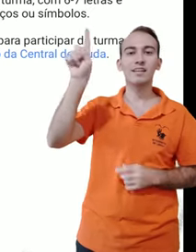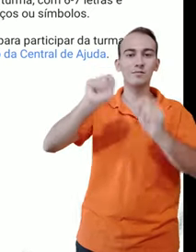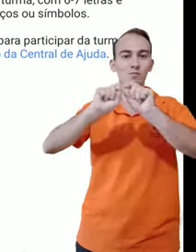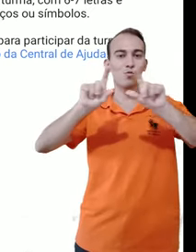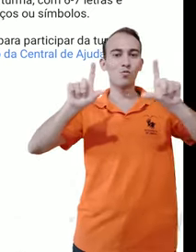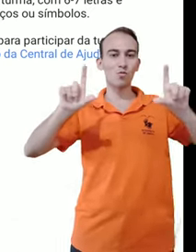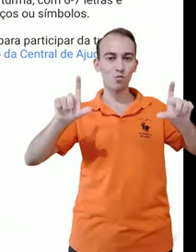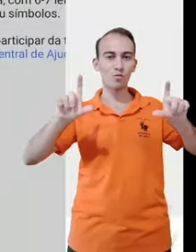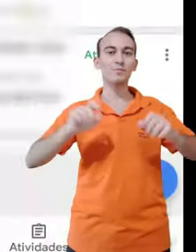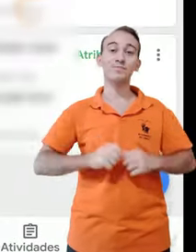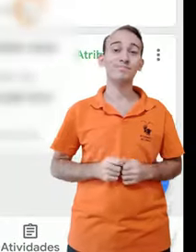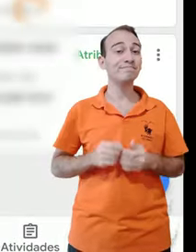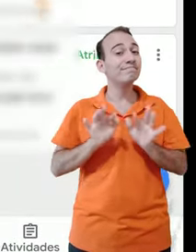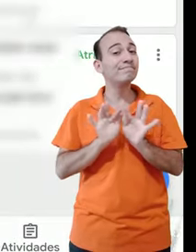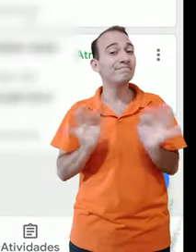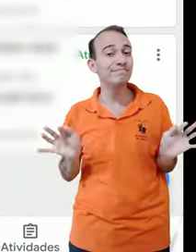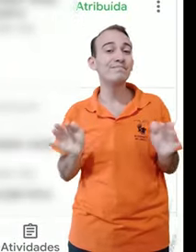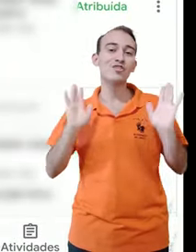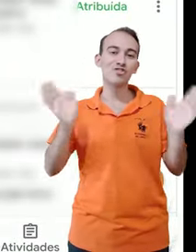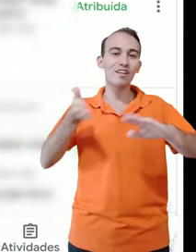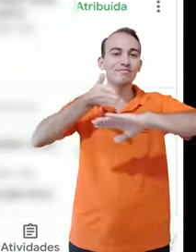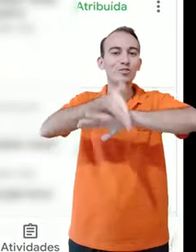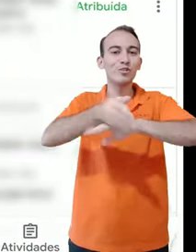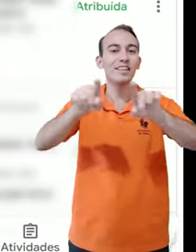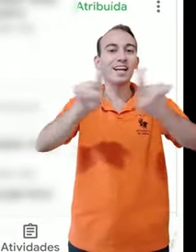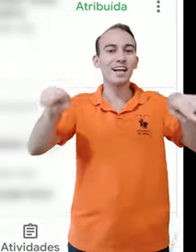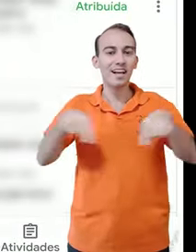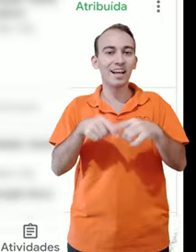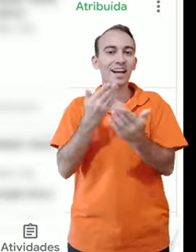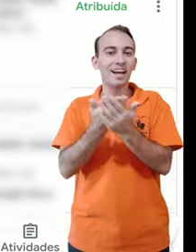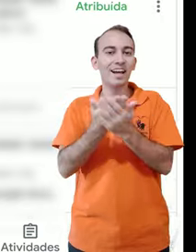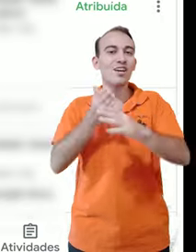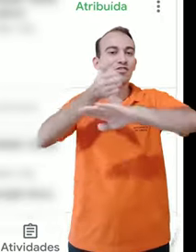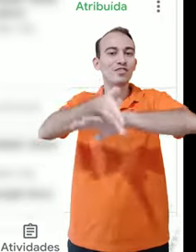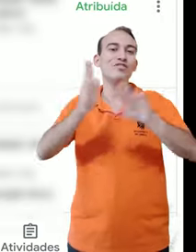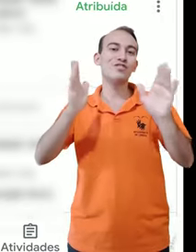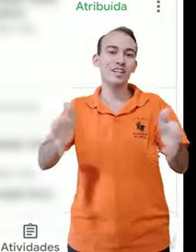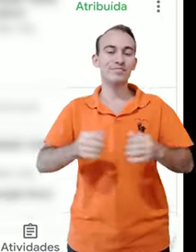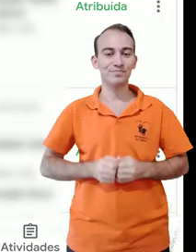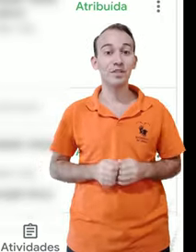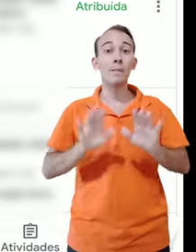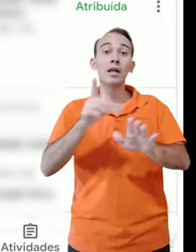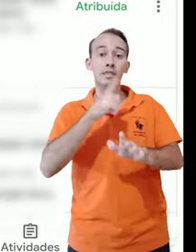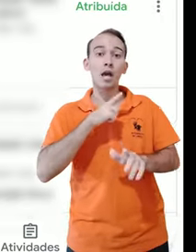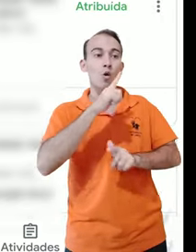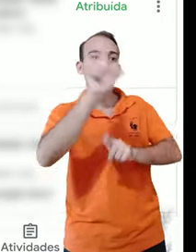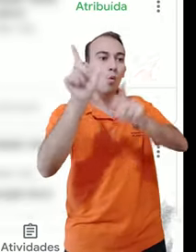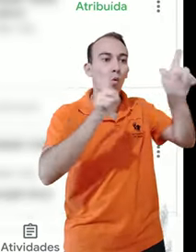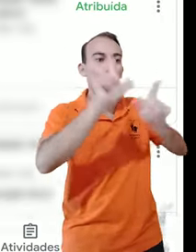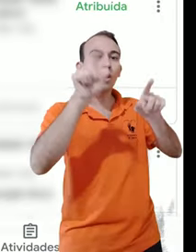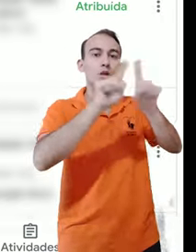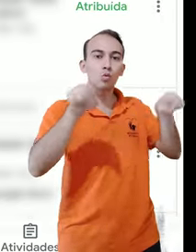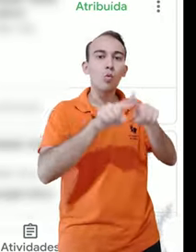da tela e pronto agora você já está na turma para visualizar todas as suas turmas podemos